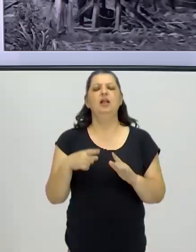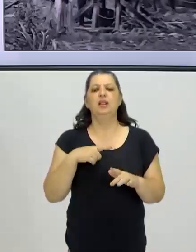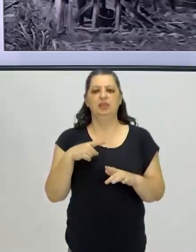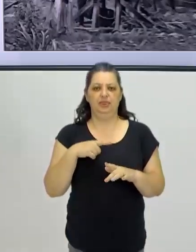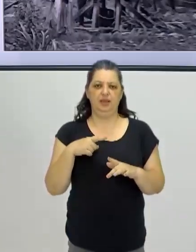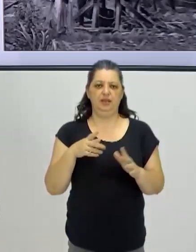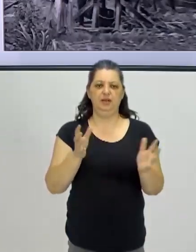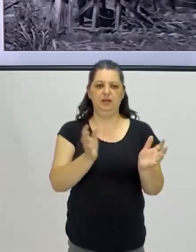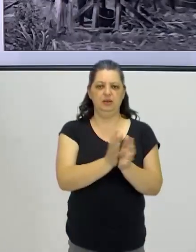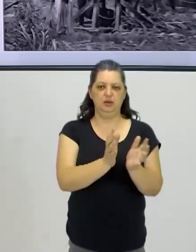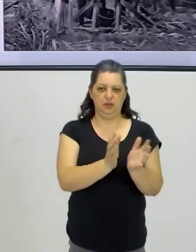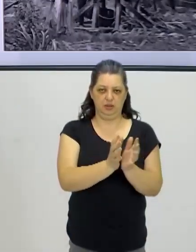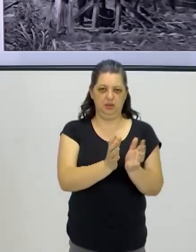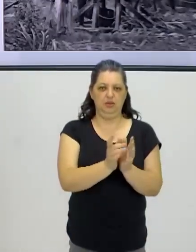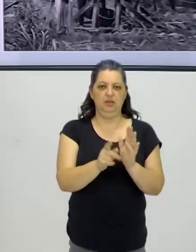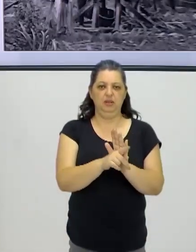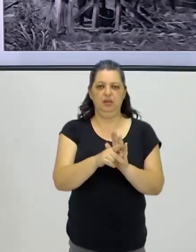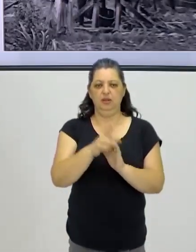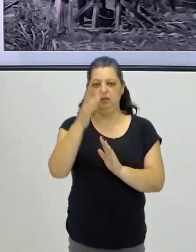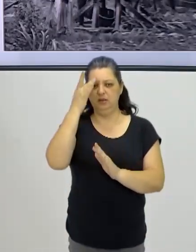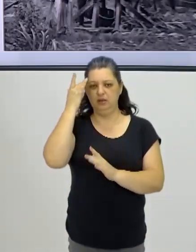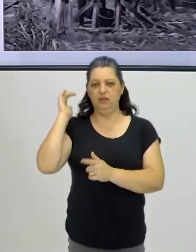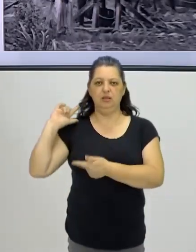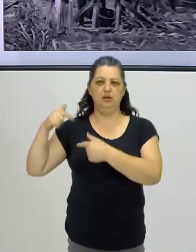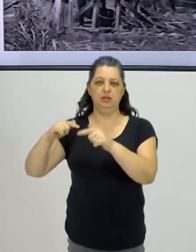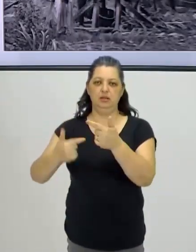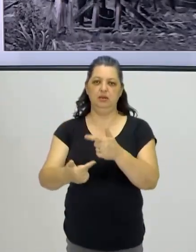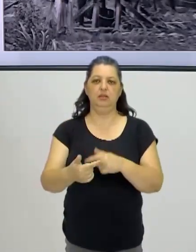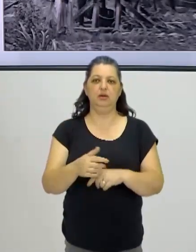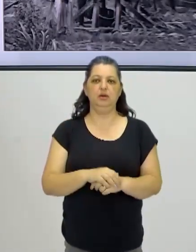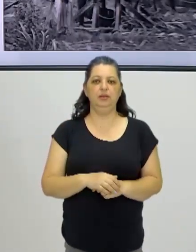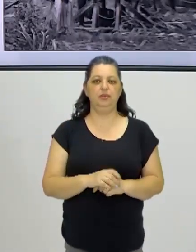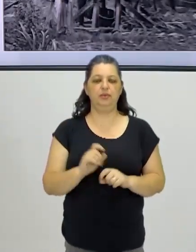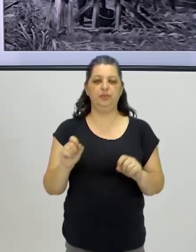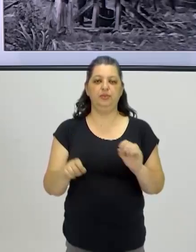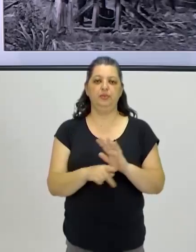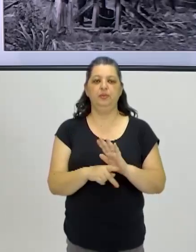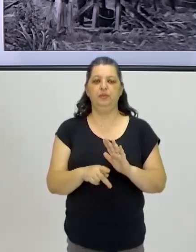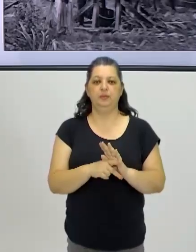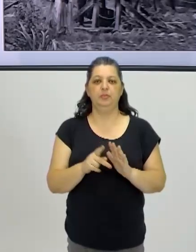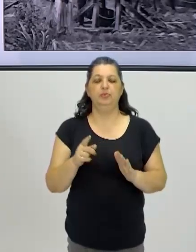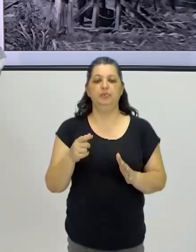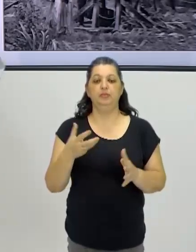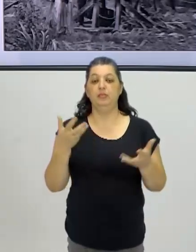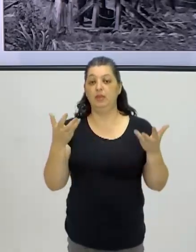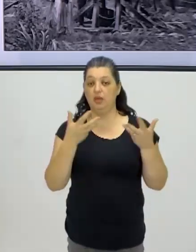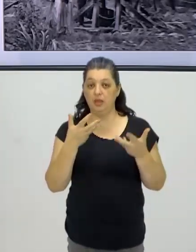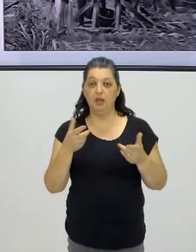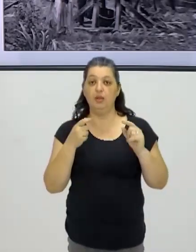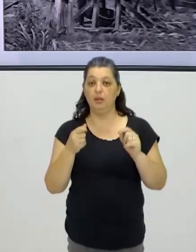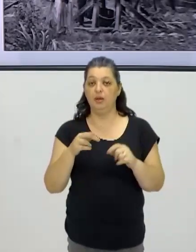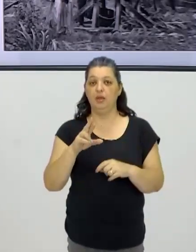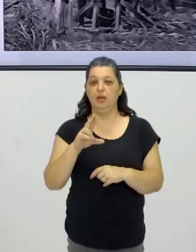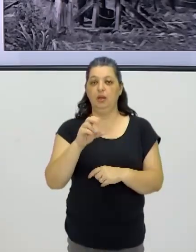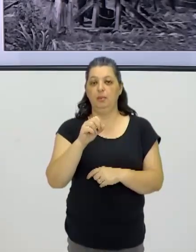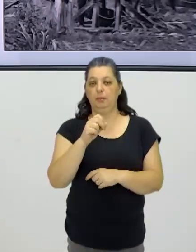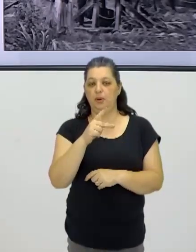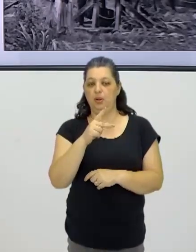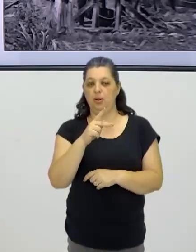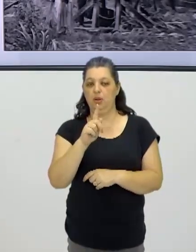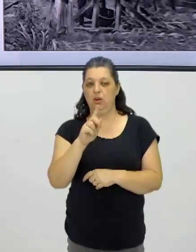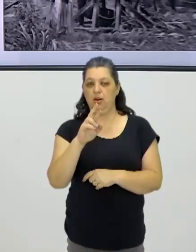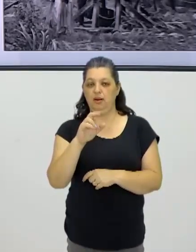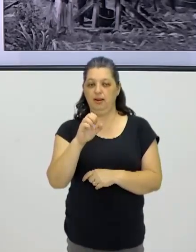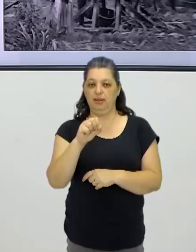tem o reacionário, o conservador e o progressista. O progressista, ele quer melhoras de alcance